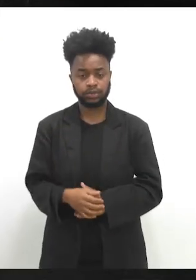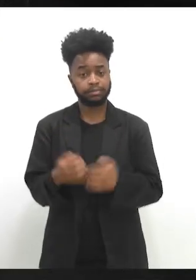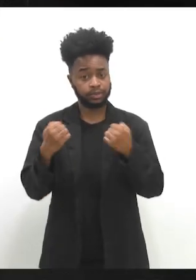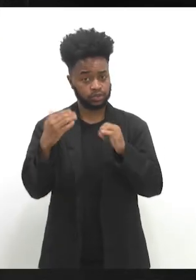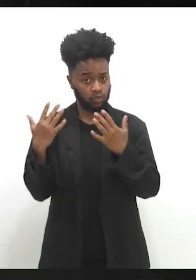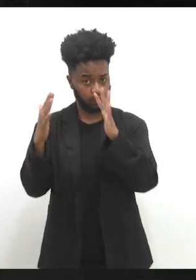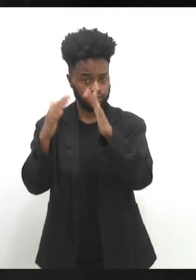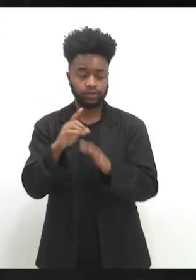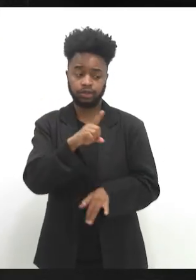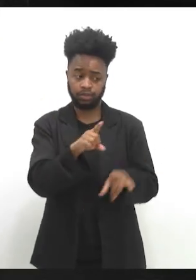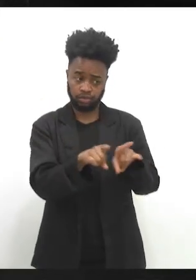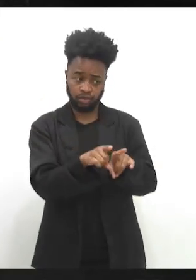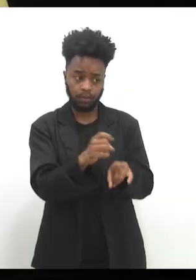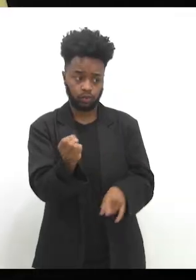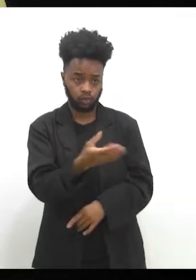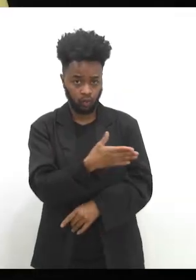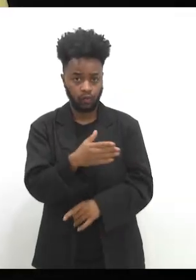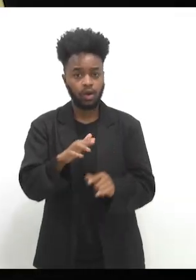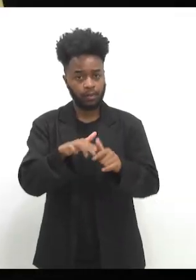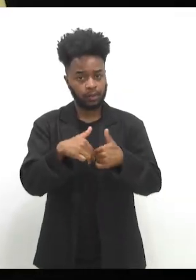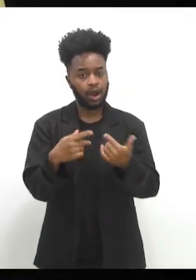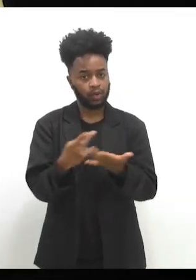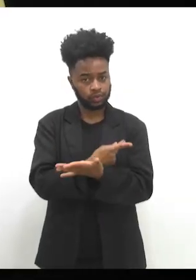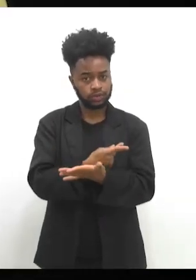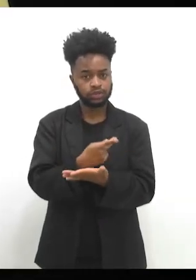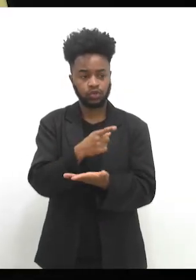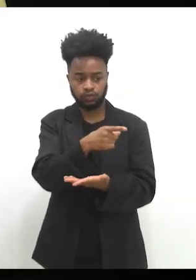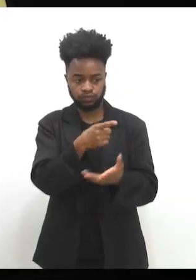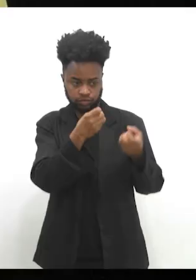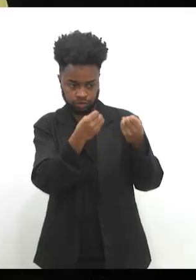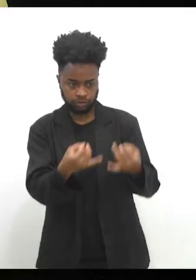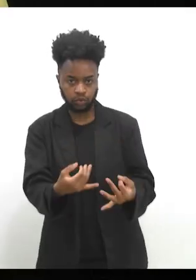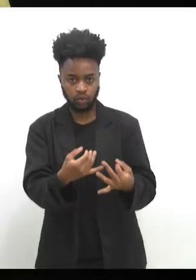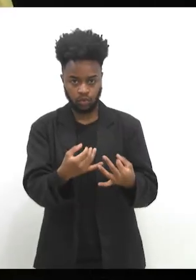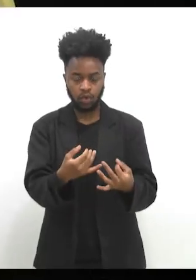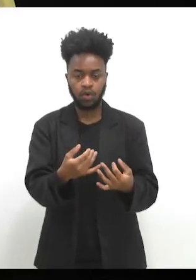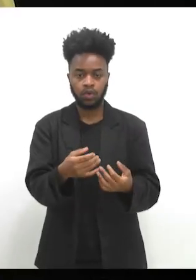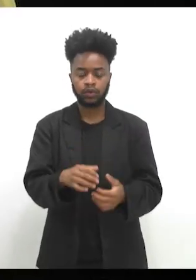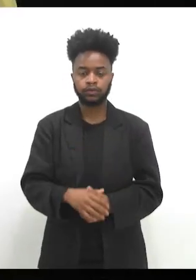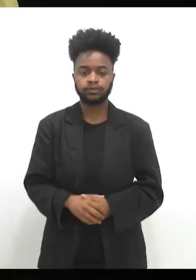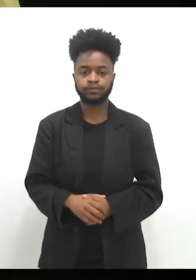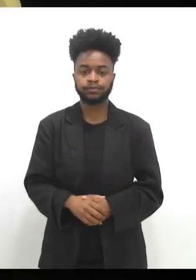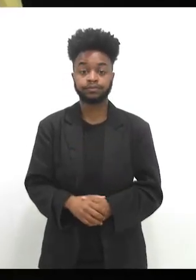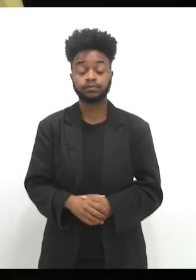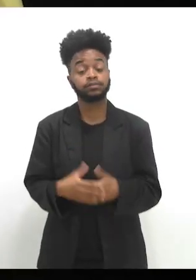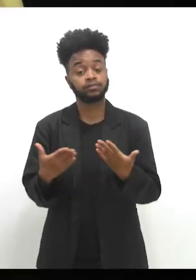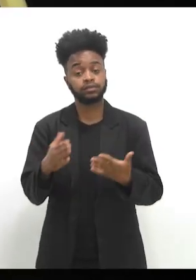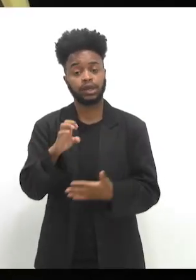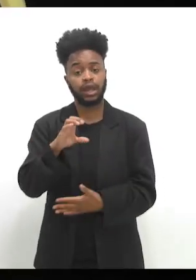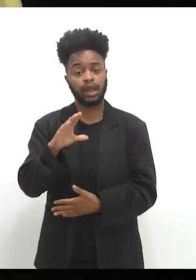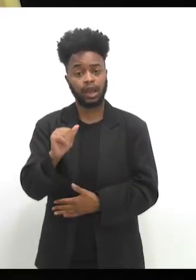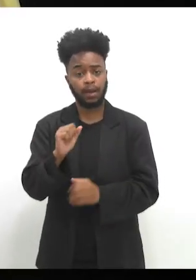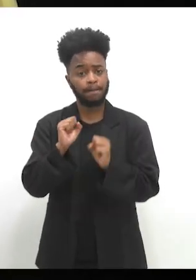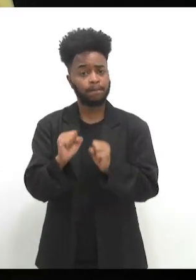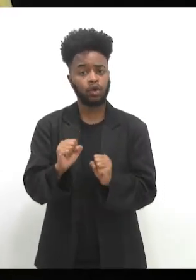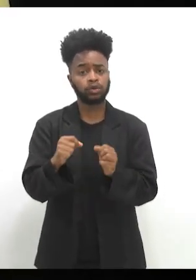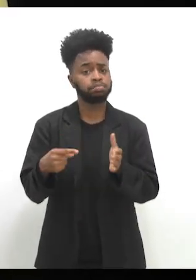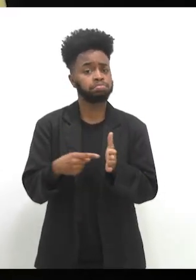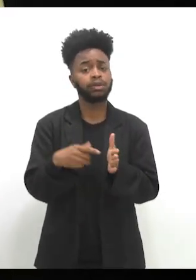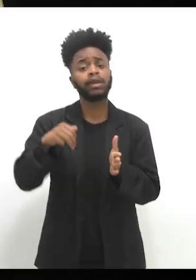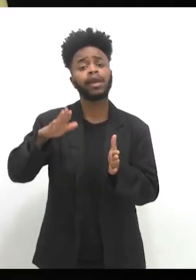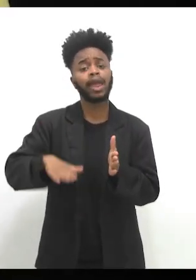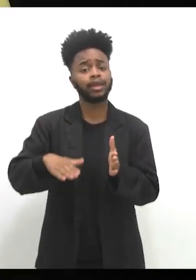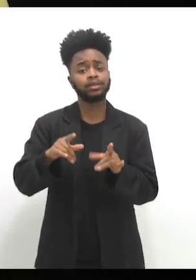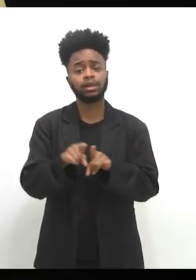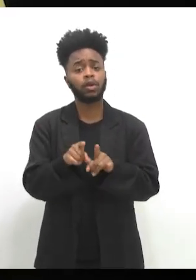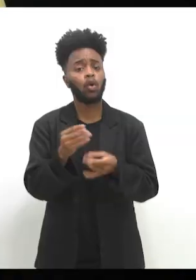Sim, é mais recente, inclusive, né? Isso Sim. veio por conta do caso, como você está explicando, né? Uhum. E o ECA pode ser acionado por quem